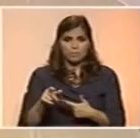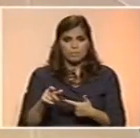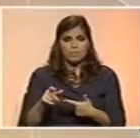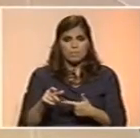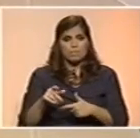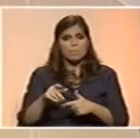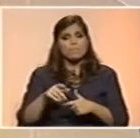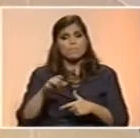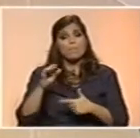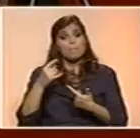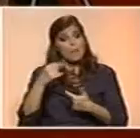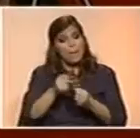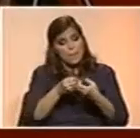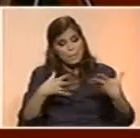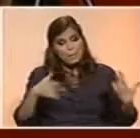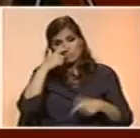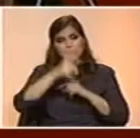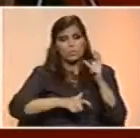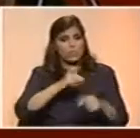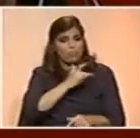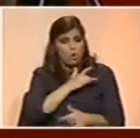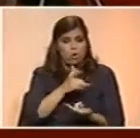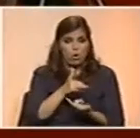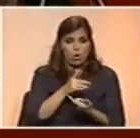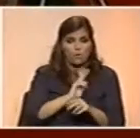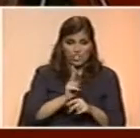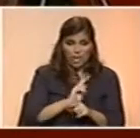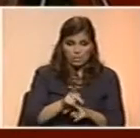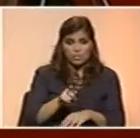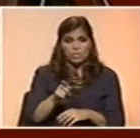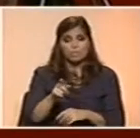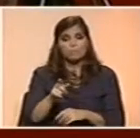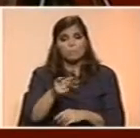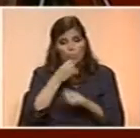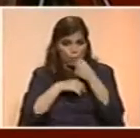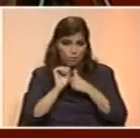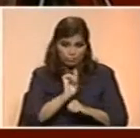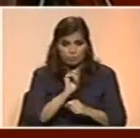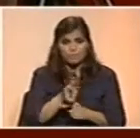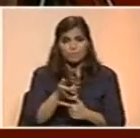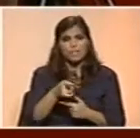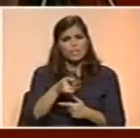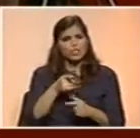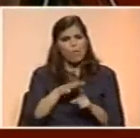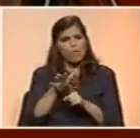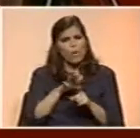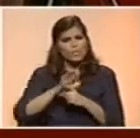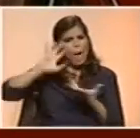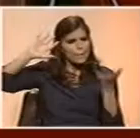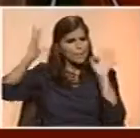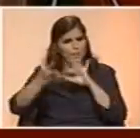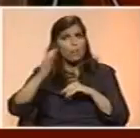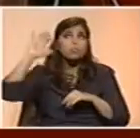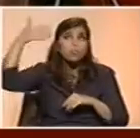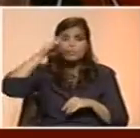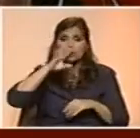O facto de haver mais adeptos deste regime, do regime vegetariano, isto tem algum impacto em termos ambientais ou pode ter no futuro, se